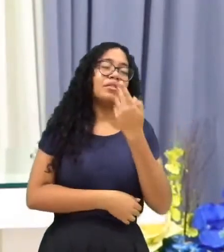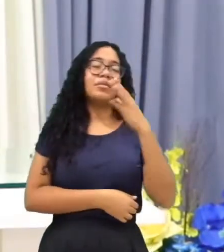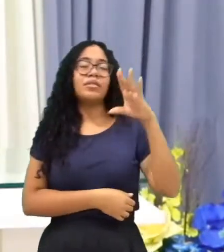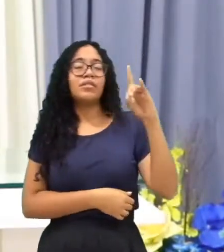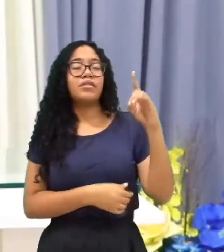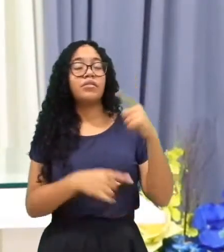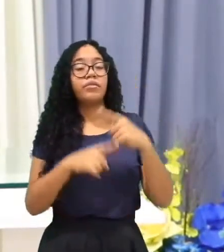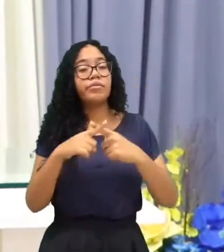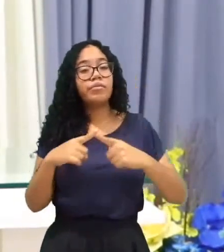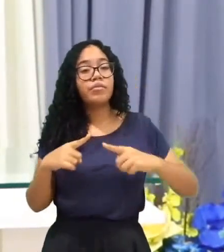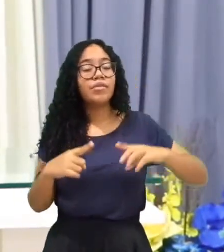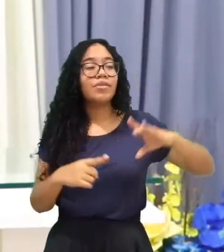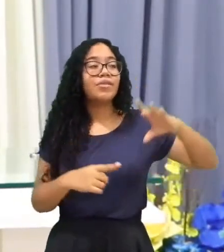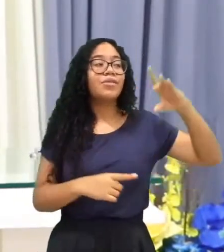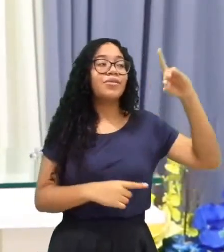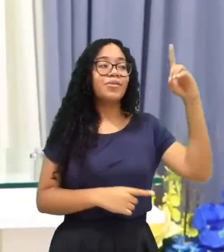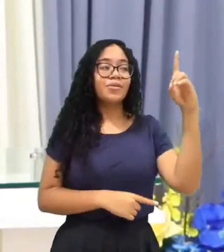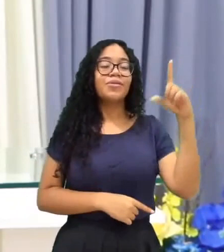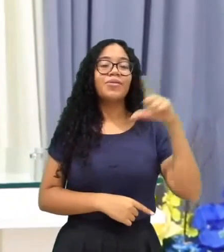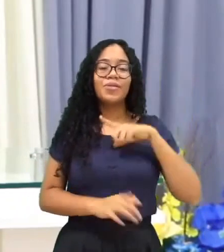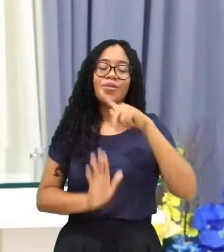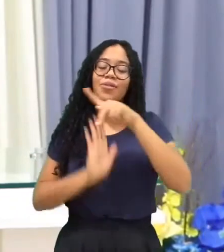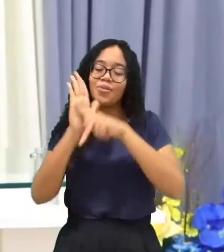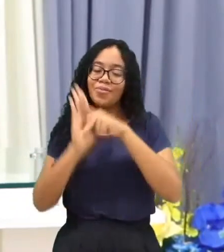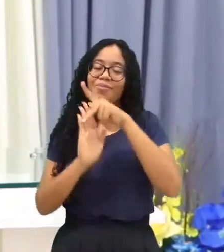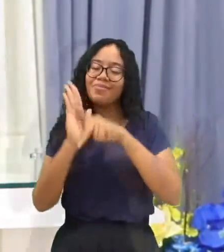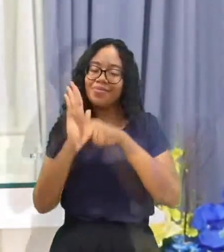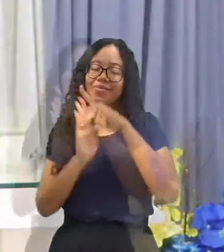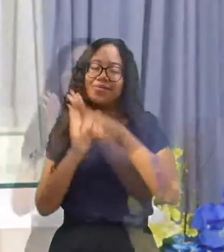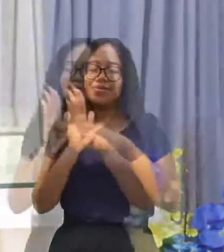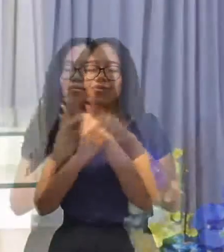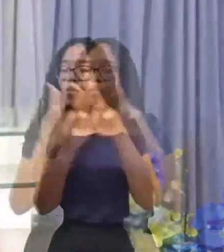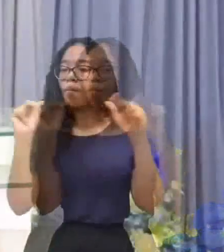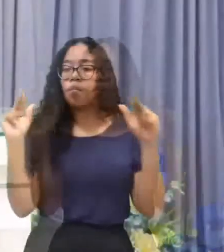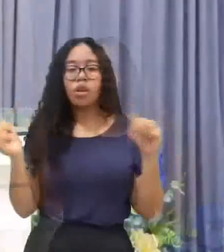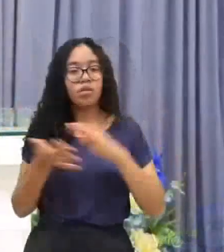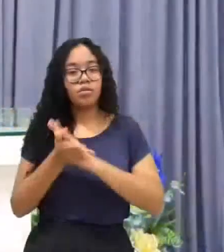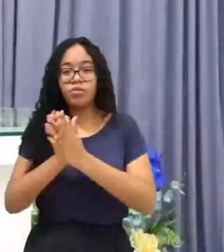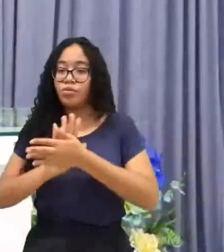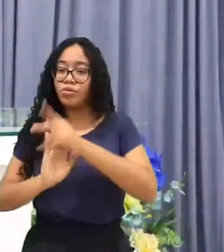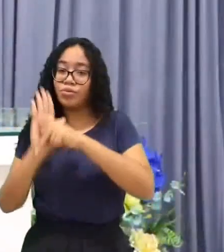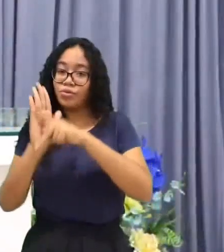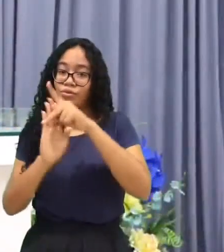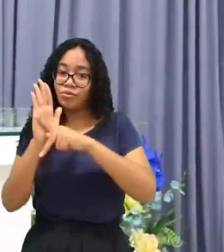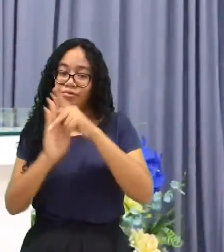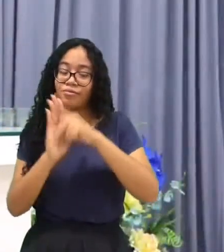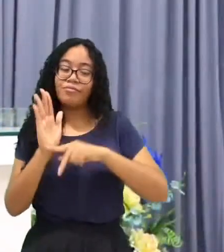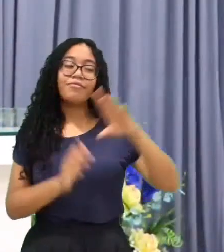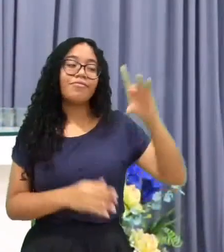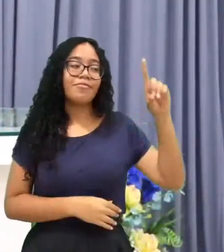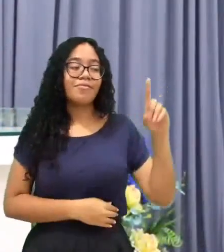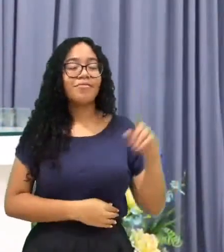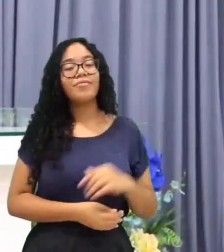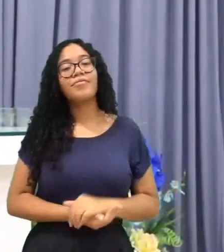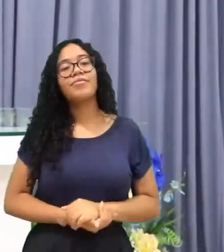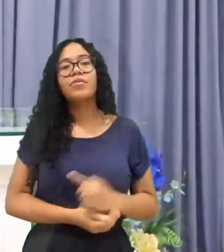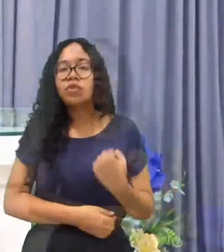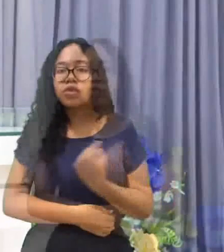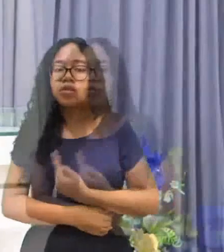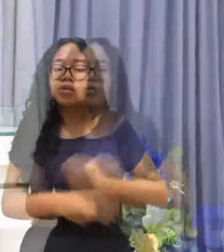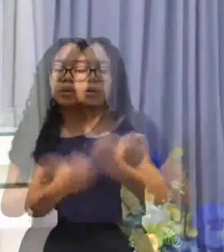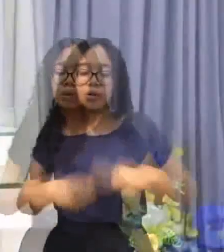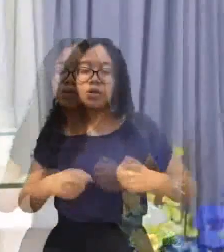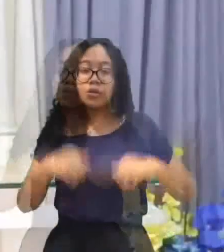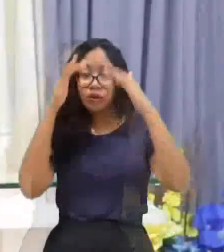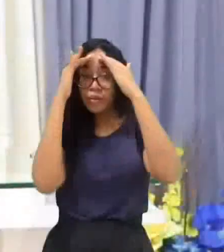Mas o Senhor tem os seus projetos e ninguém consegue barrar os projetos de Deus. Nós precisamos nos subordinar